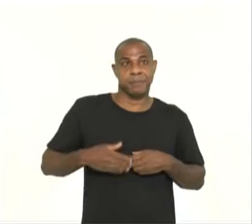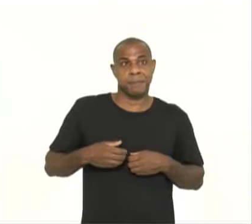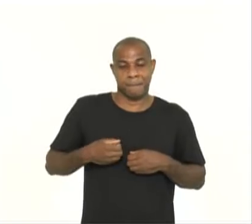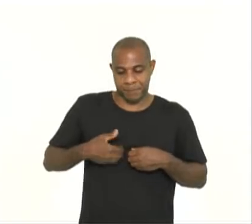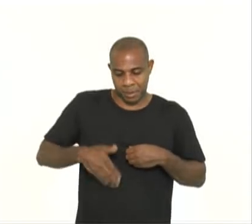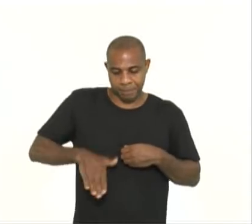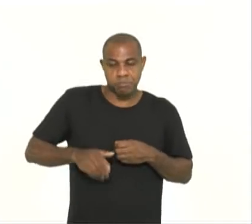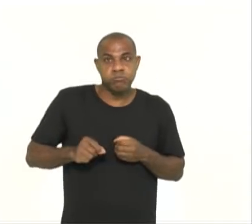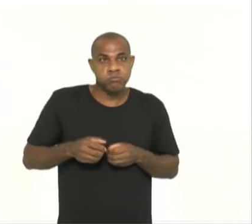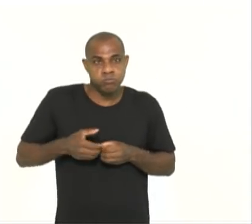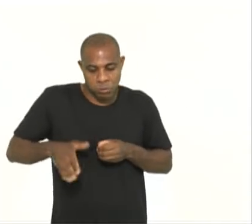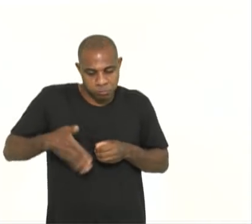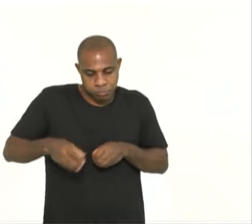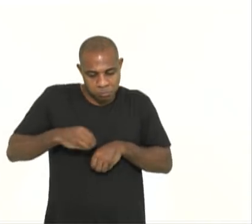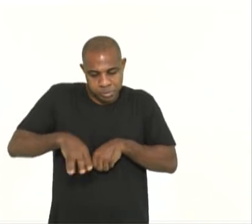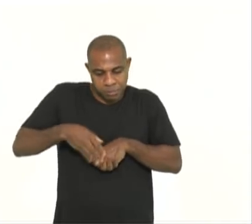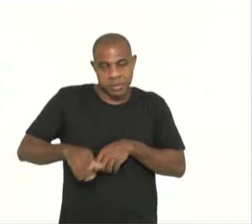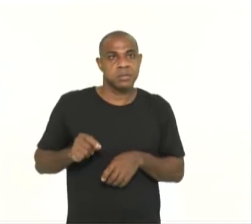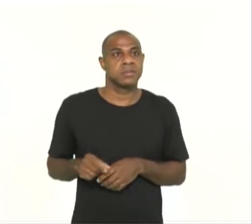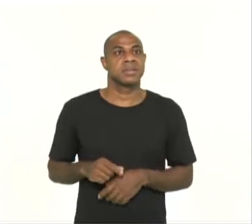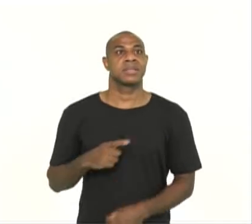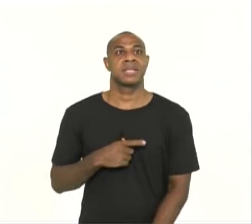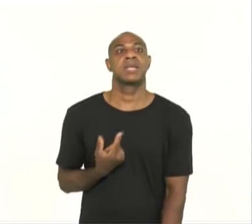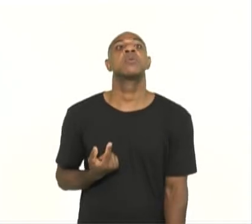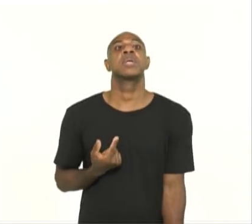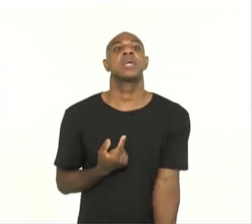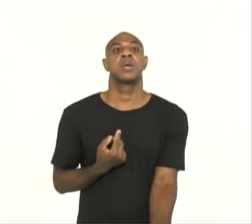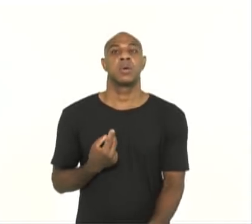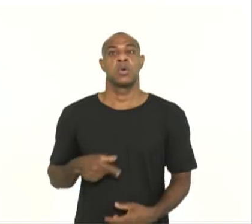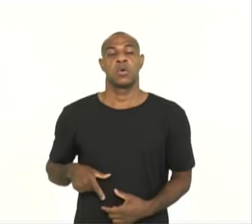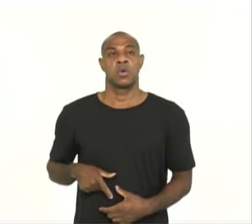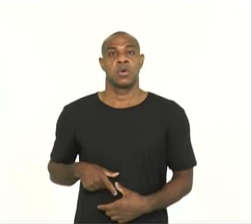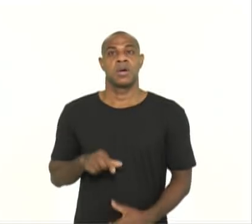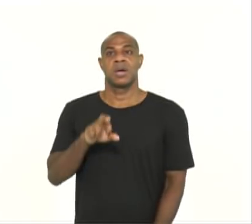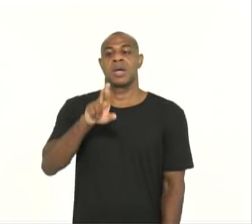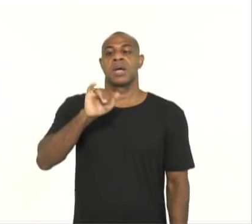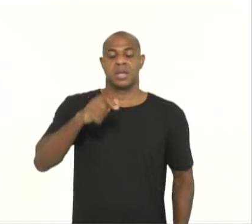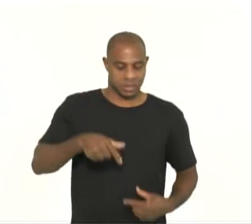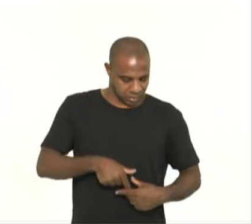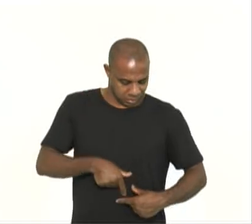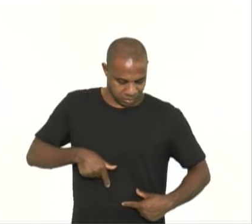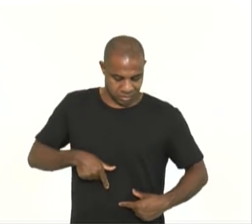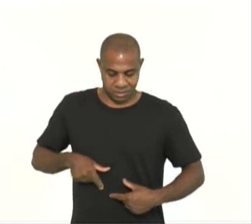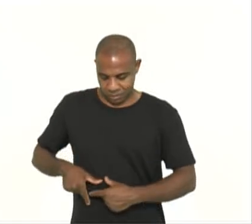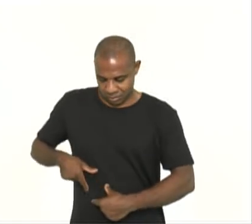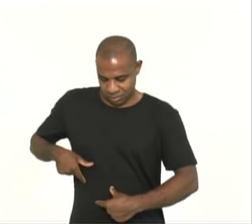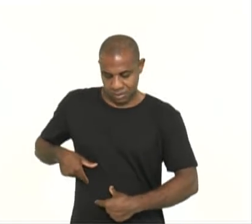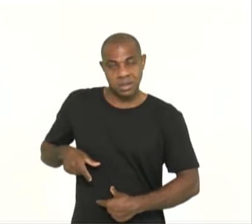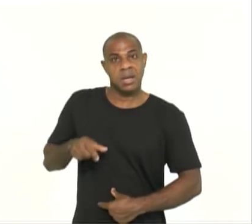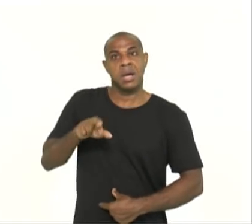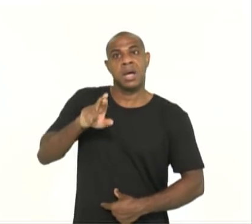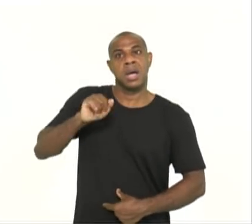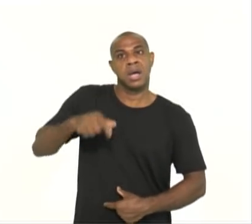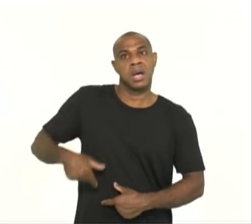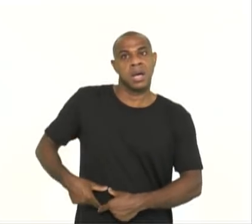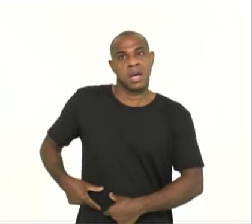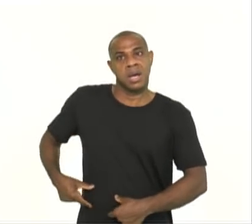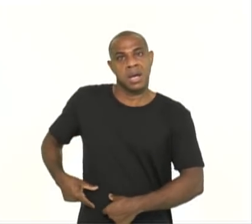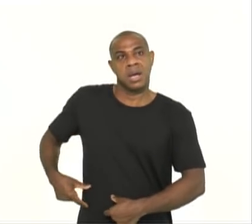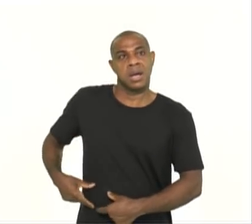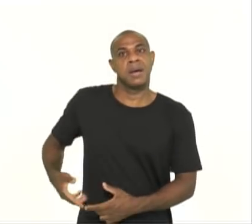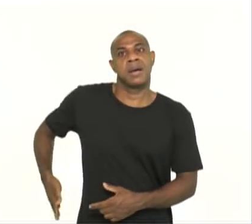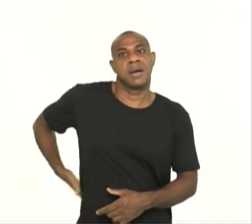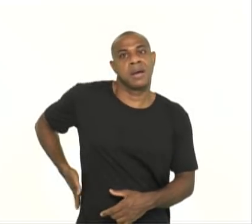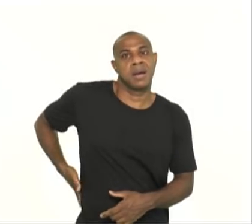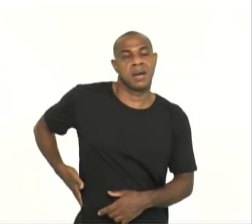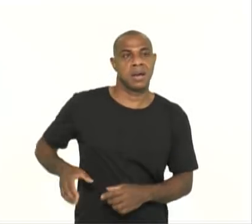um par de rins que produz a urina e vão eliminar as substâncias tóxicas do corpo. Cada grupo vai ter um tipo de